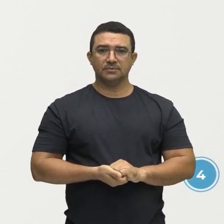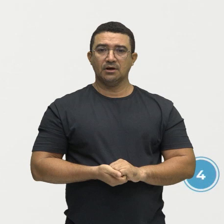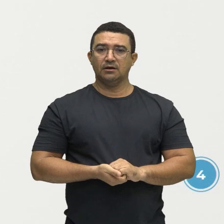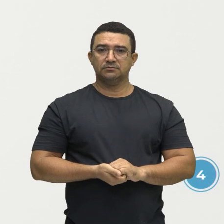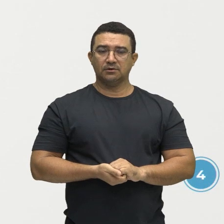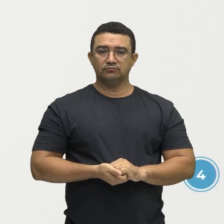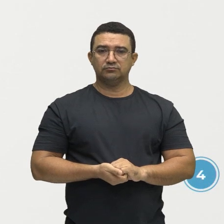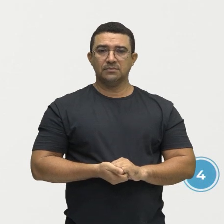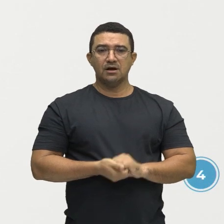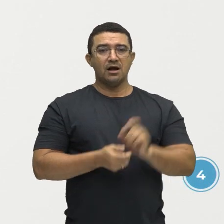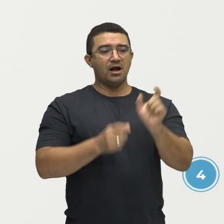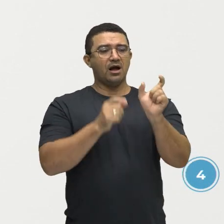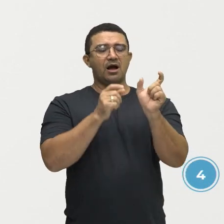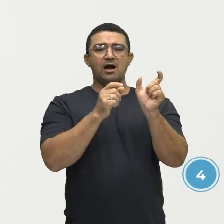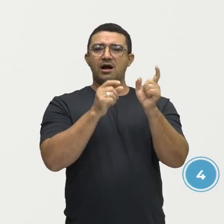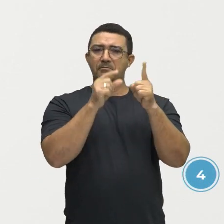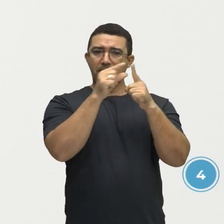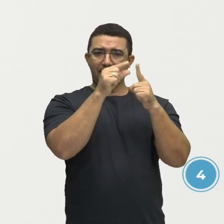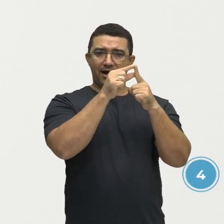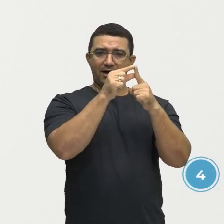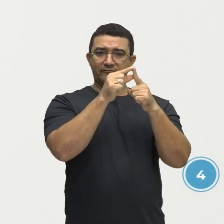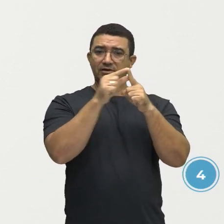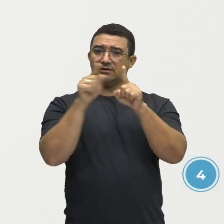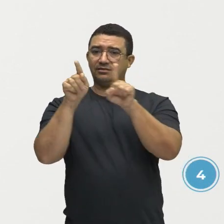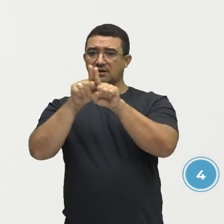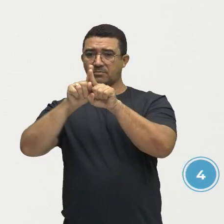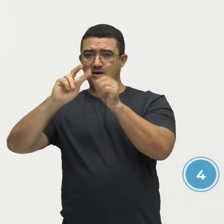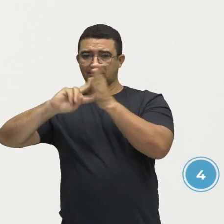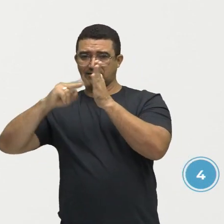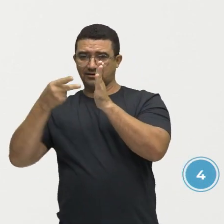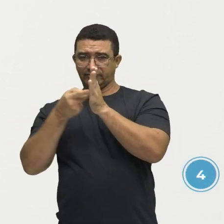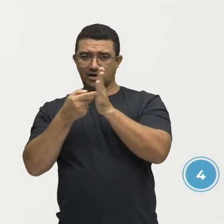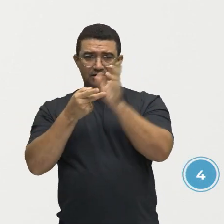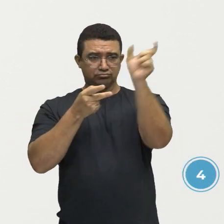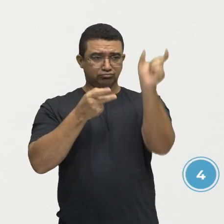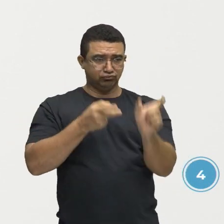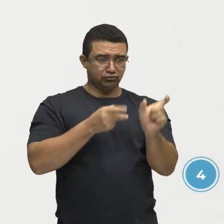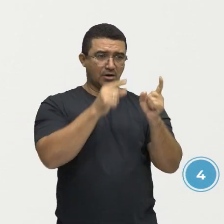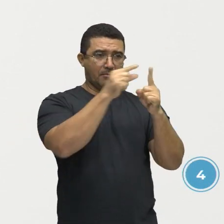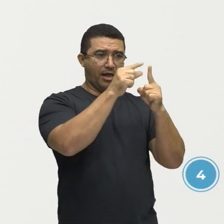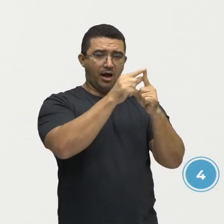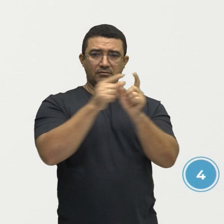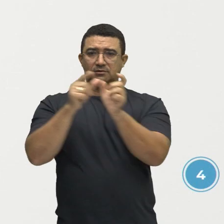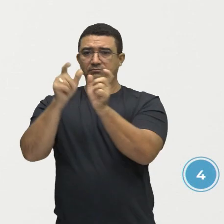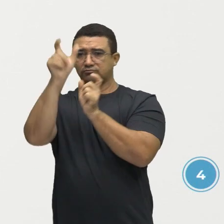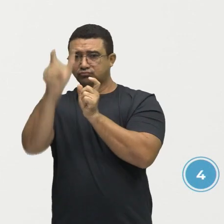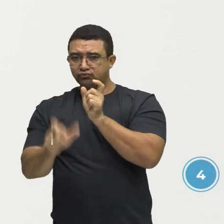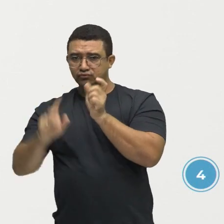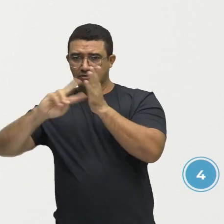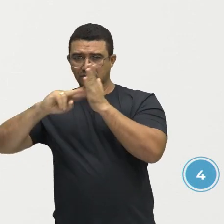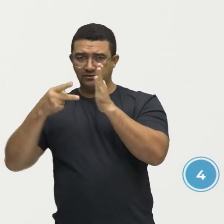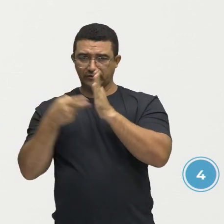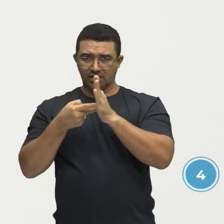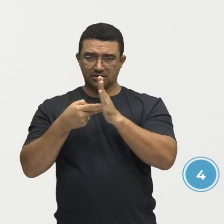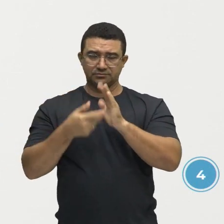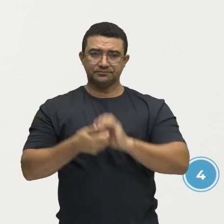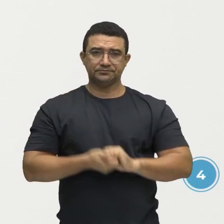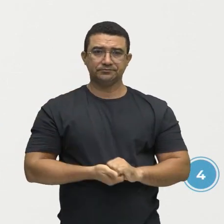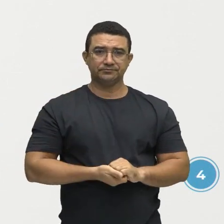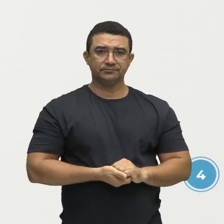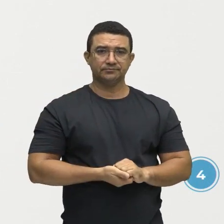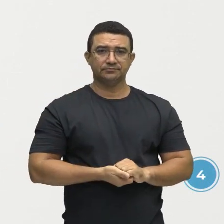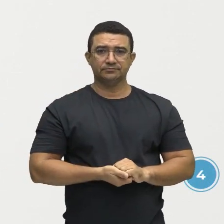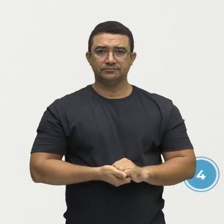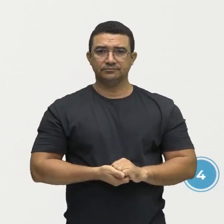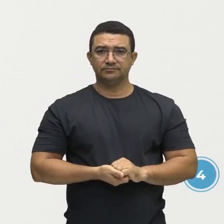dessa palavra, qual, quais ou o que. Qual, quais ou o que.